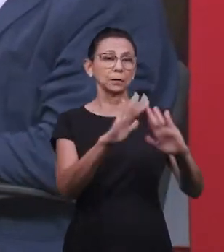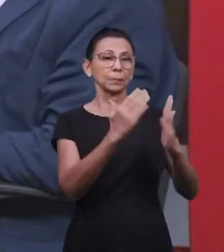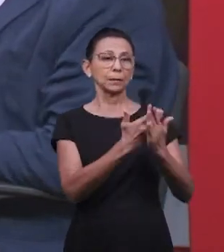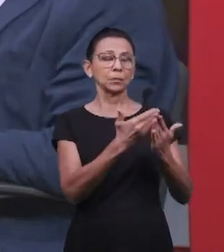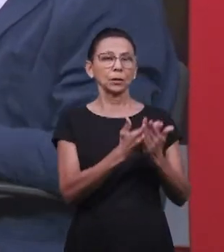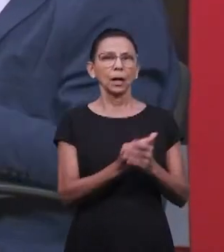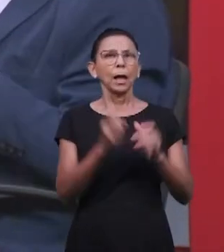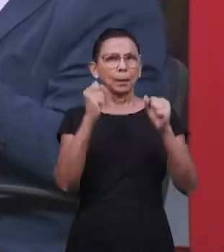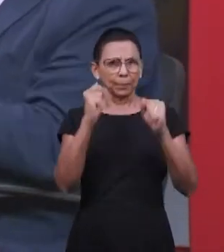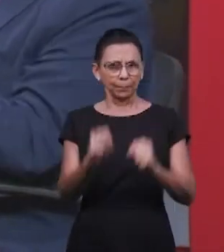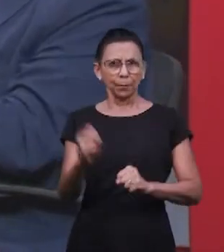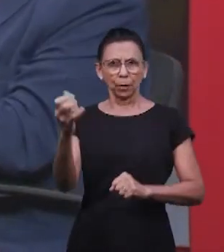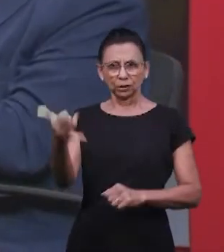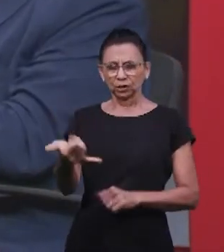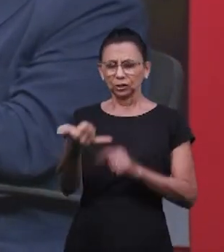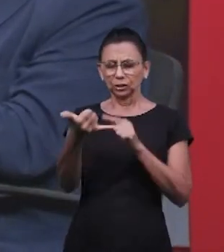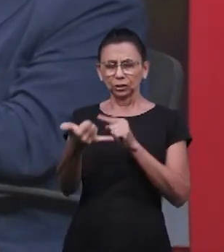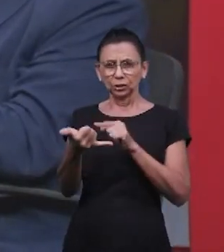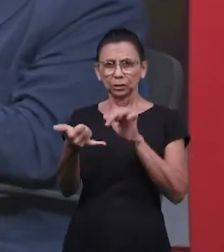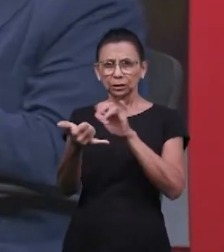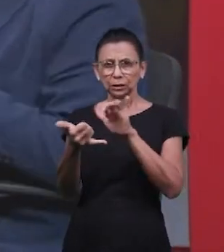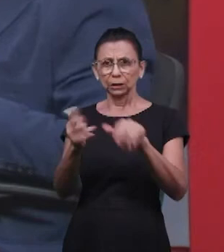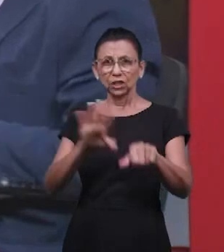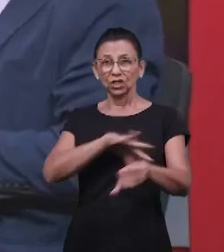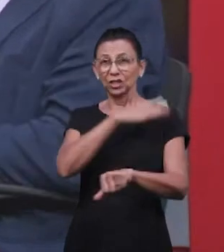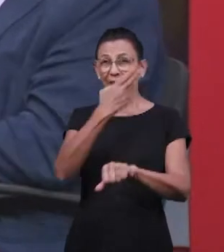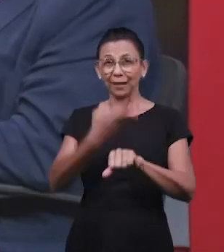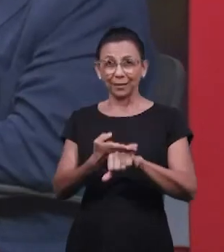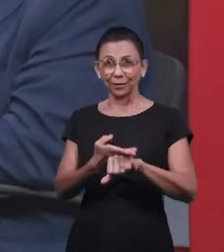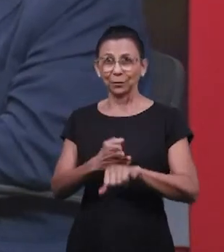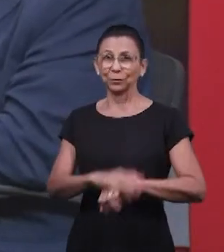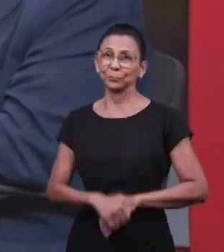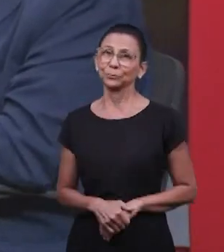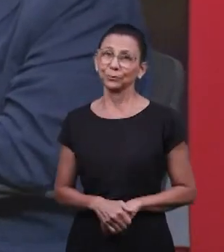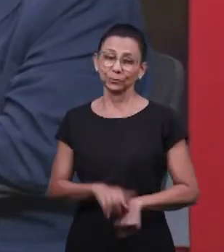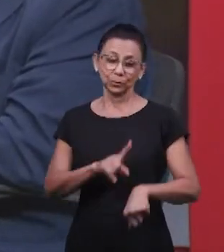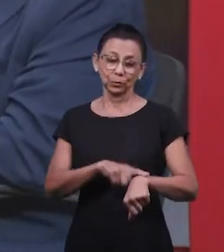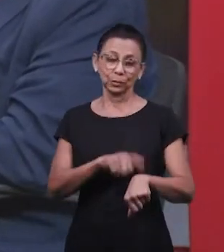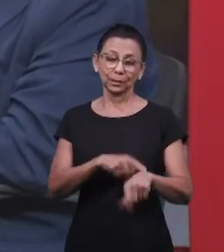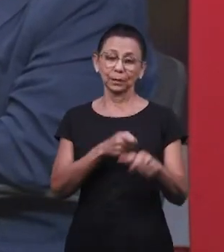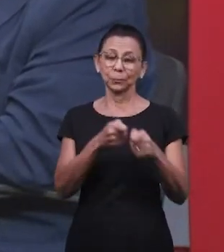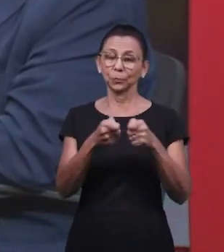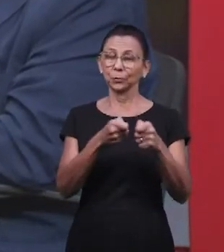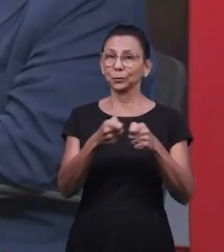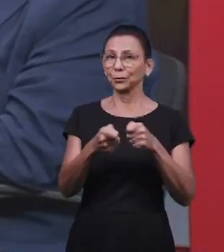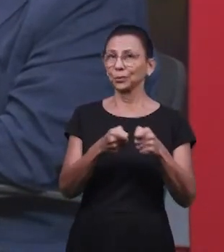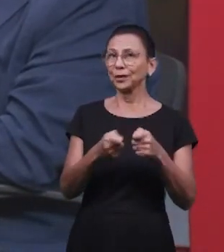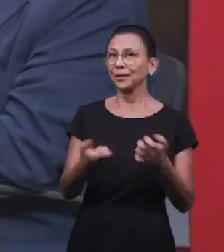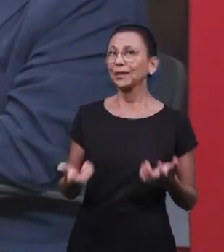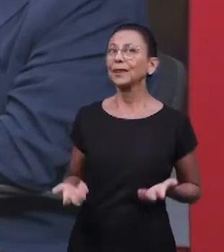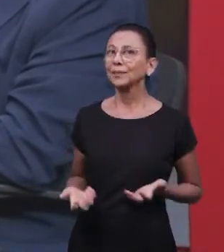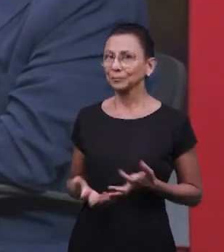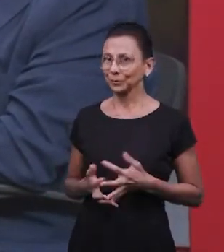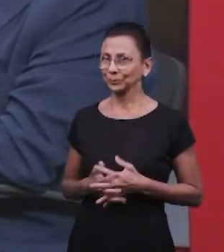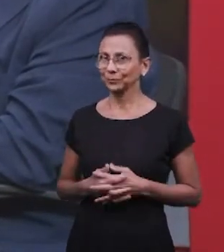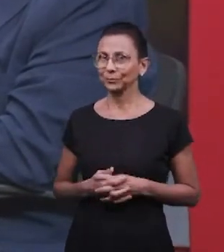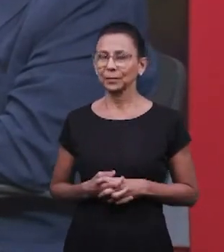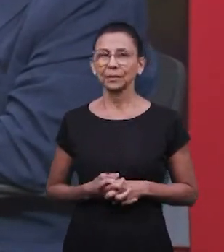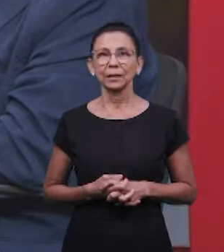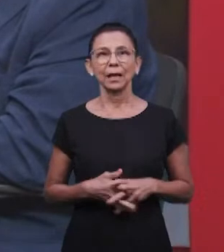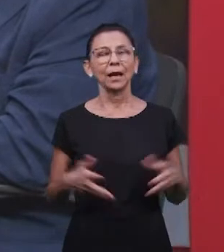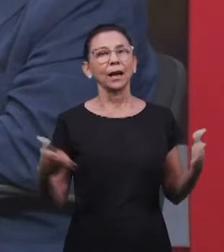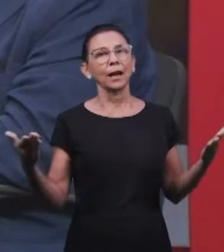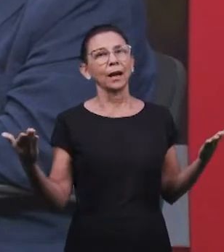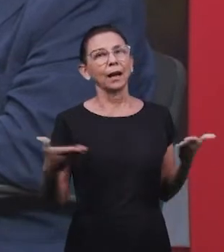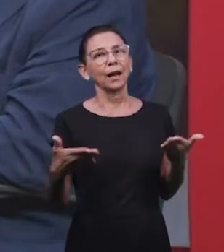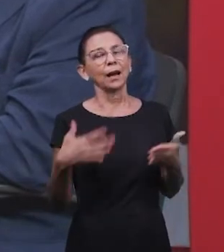que a gente precisa? A gente precisa não só controlar o tempo, a gente começou conversando sobre o controle do tempo. É meia hora? O